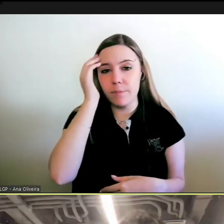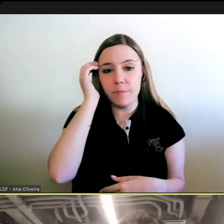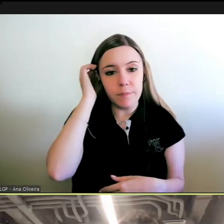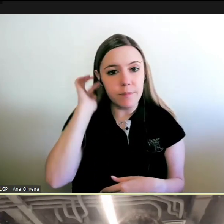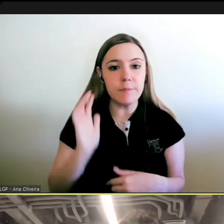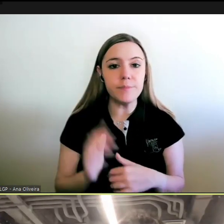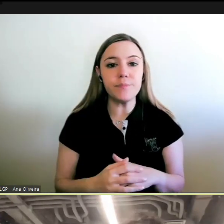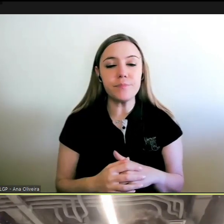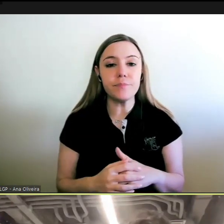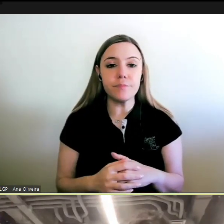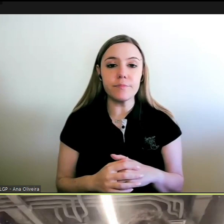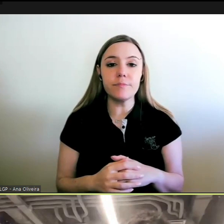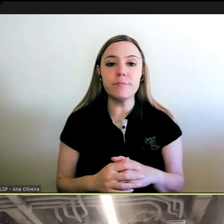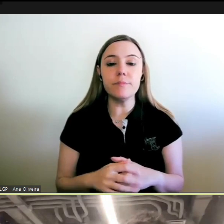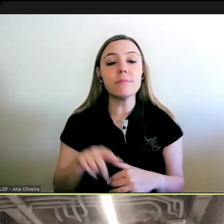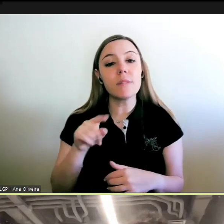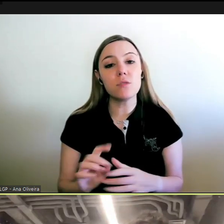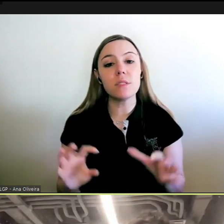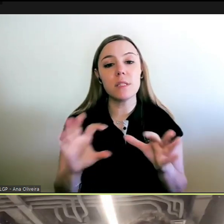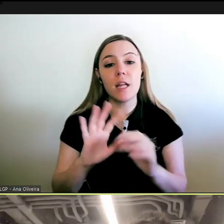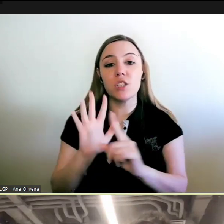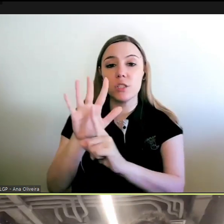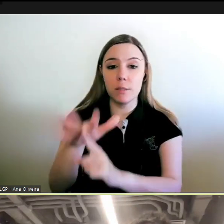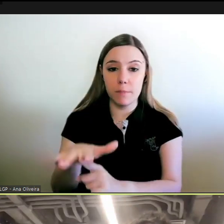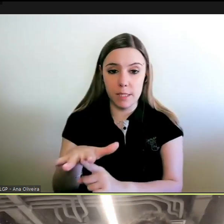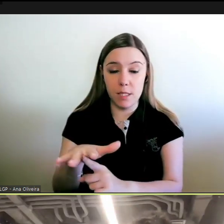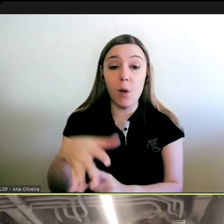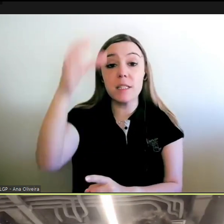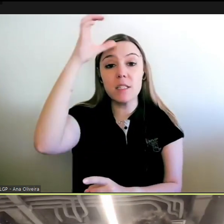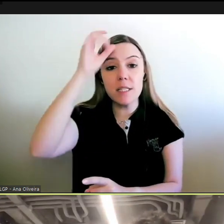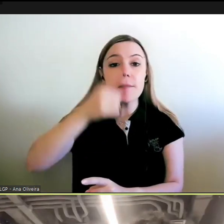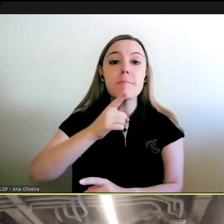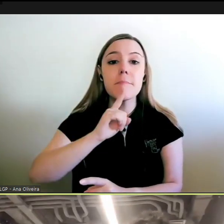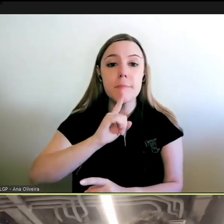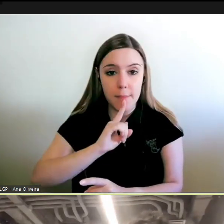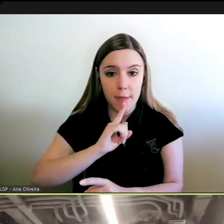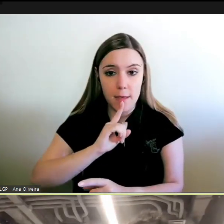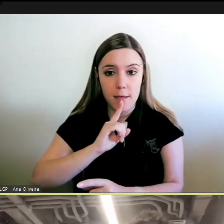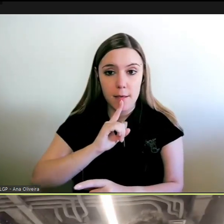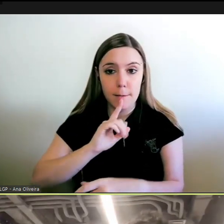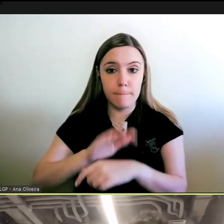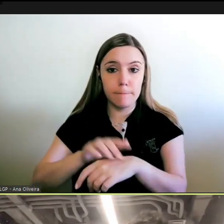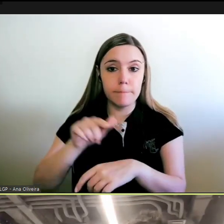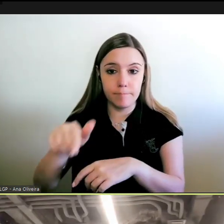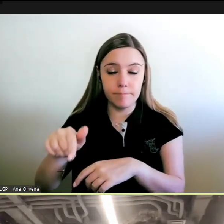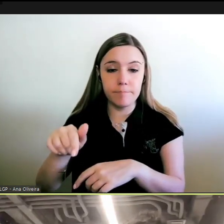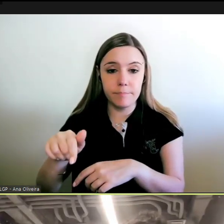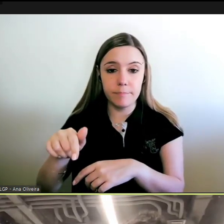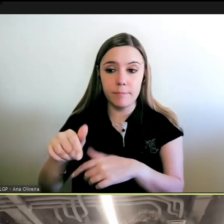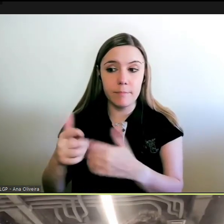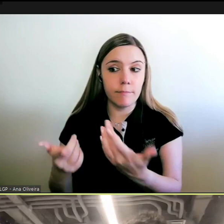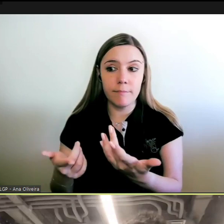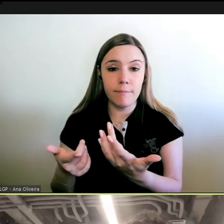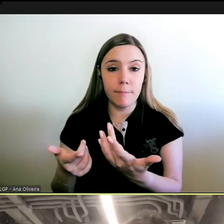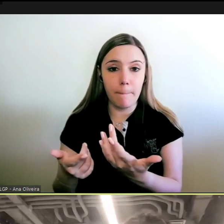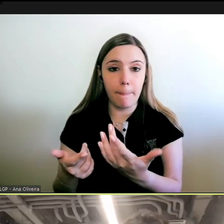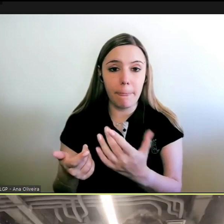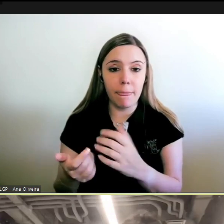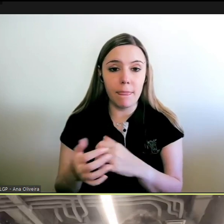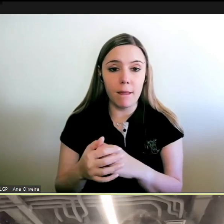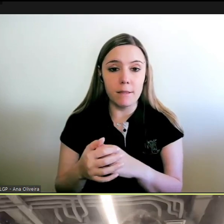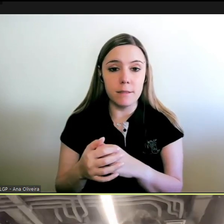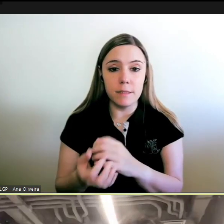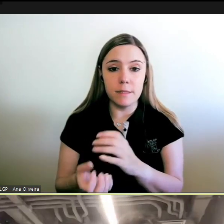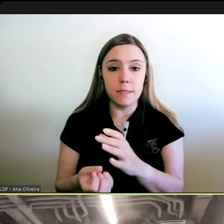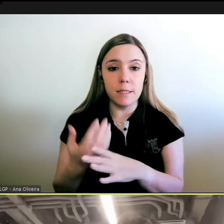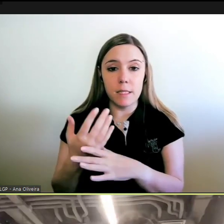que o façamos, tem a ver precisamente com a discriminação. A inteligência artificial reproduz tudo o que nós publicamos